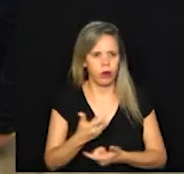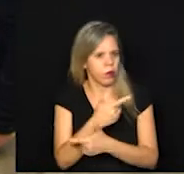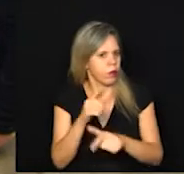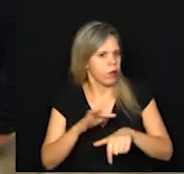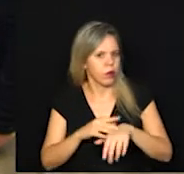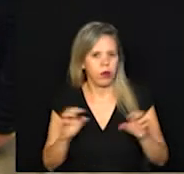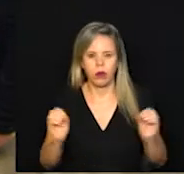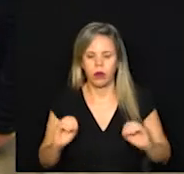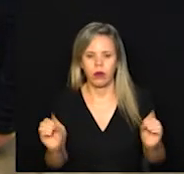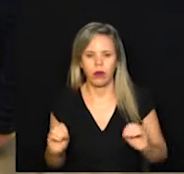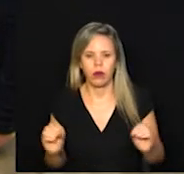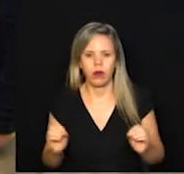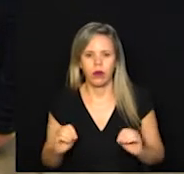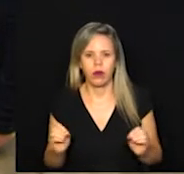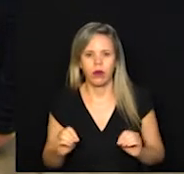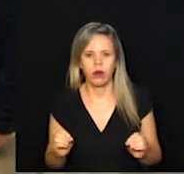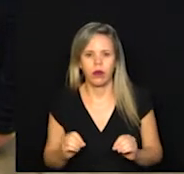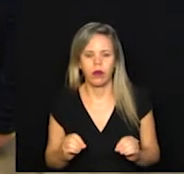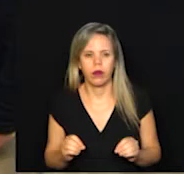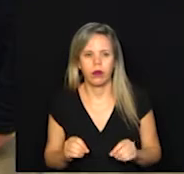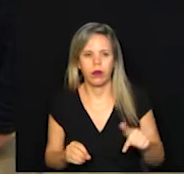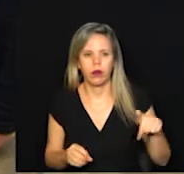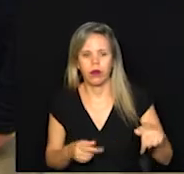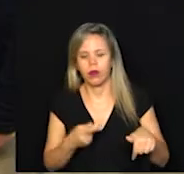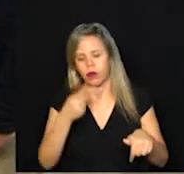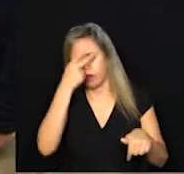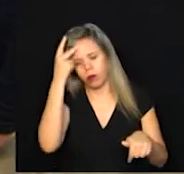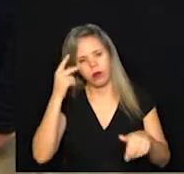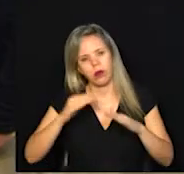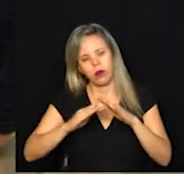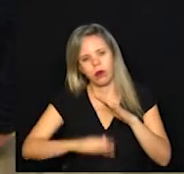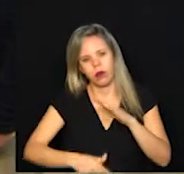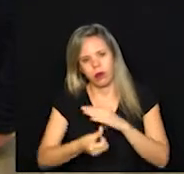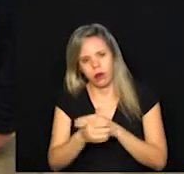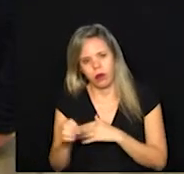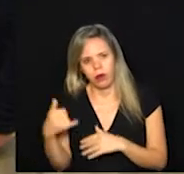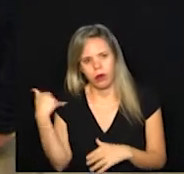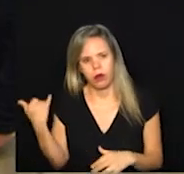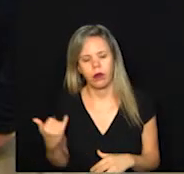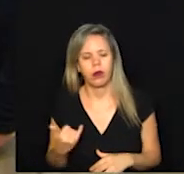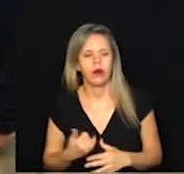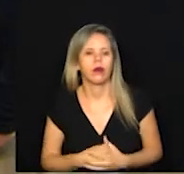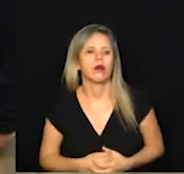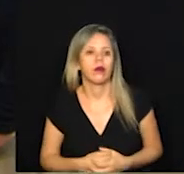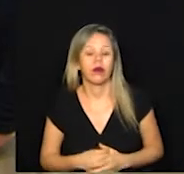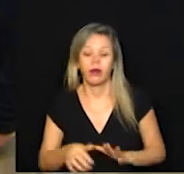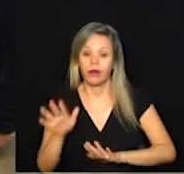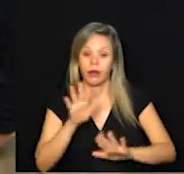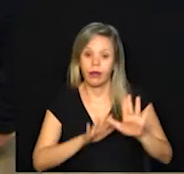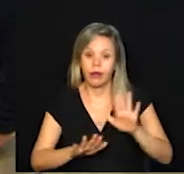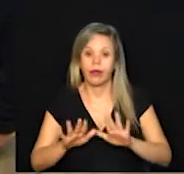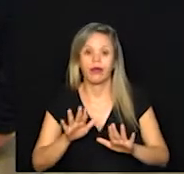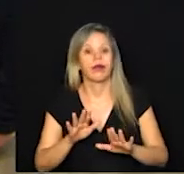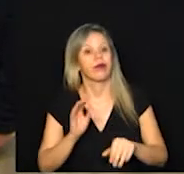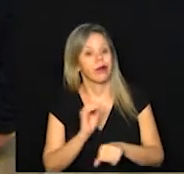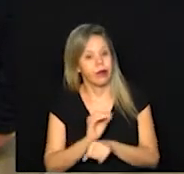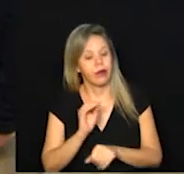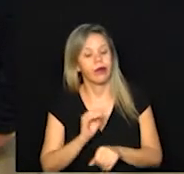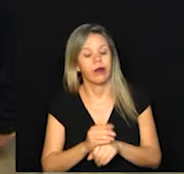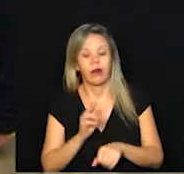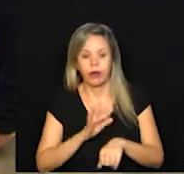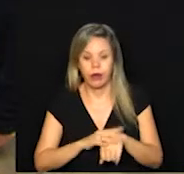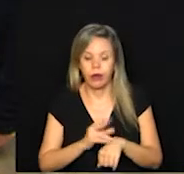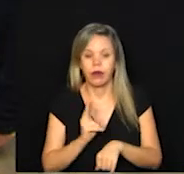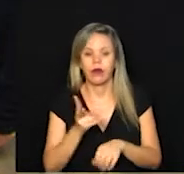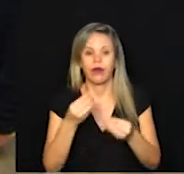tinha comorbidades. Então, assim, 7 pessoas abaixo dos 60 anos. Vamos nos cuidar, porque a doença